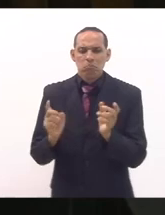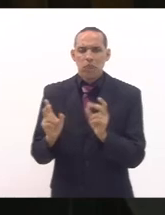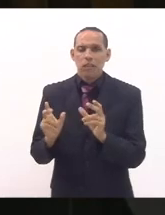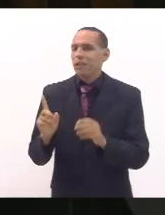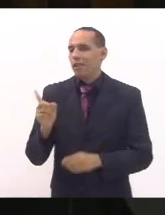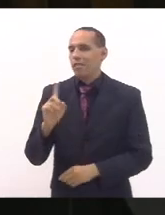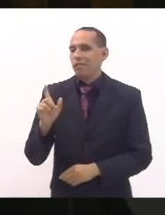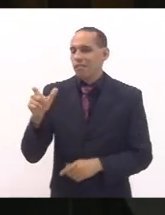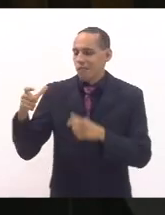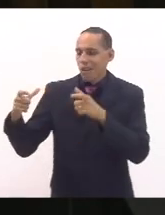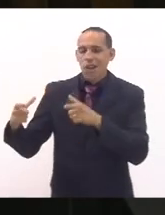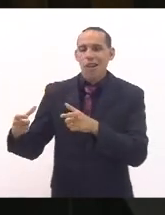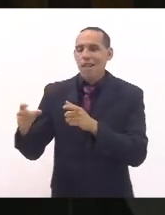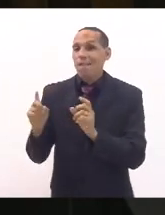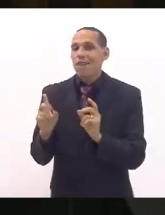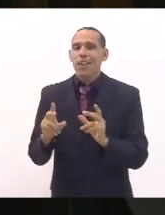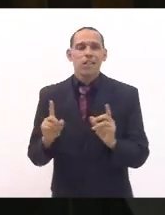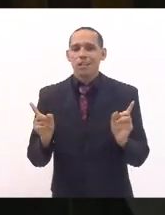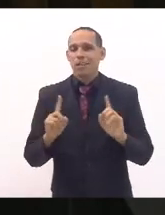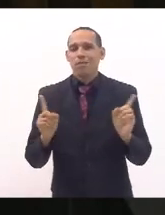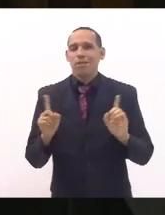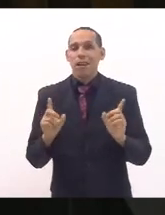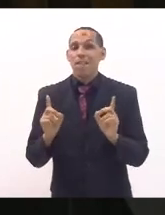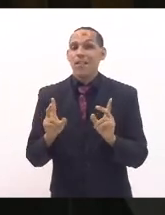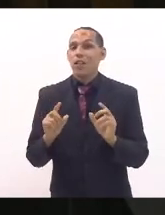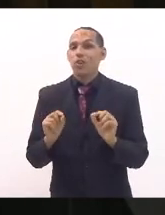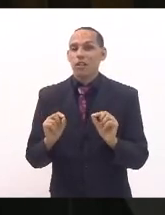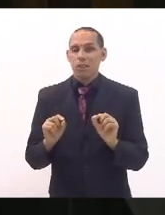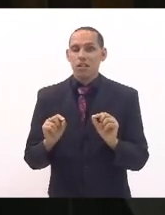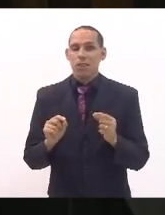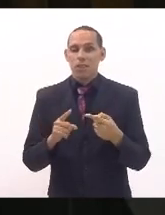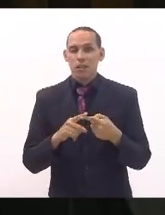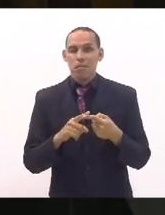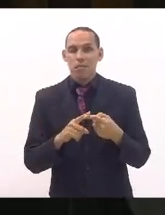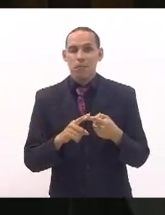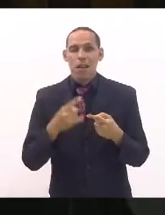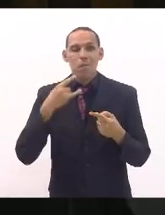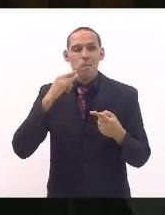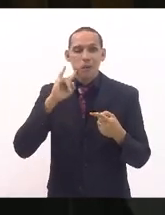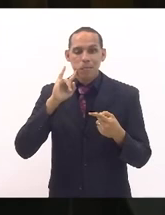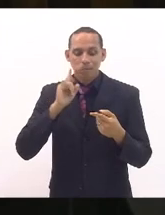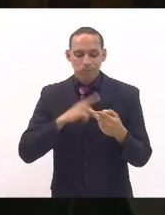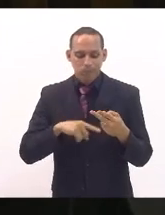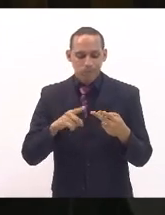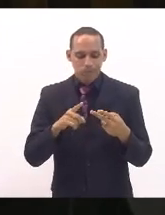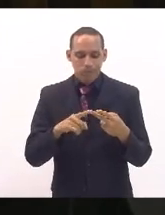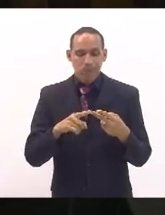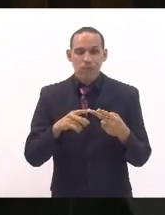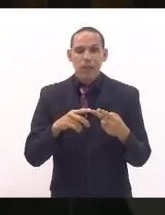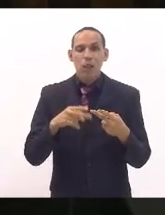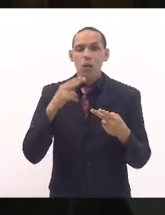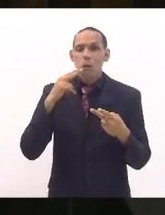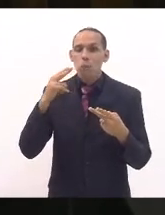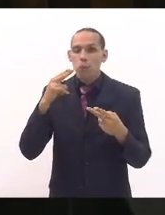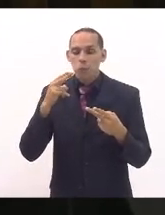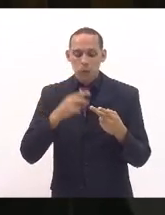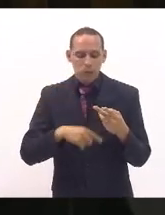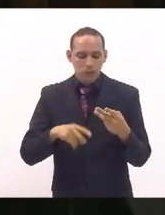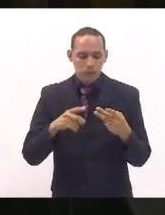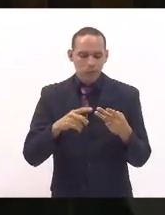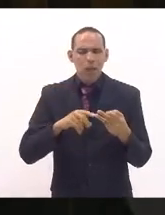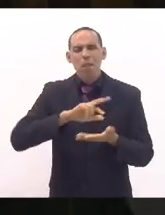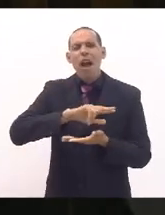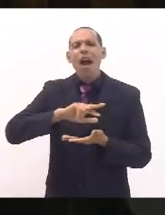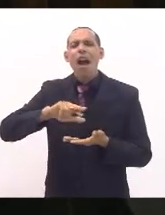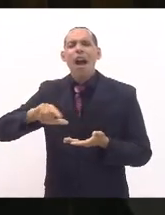não, não vendem jornal. Eles vendem bebida, vendem cigarro, vendem